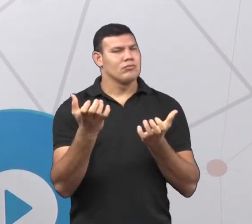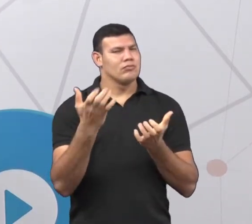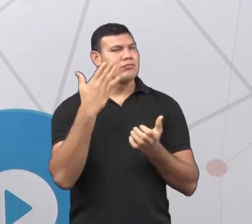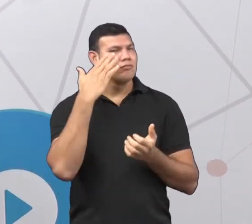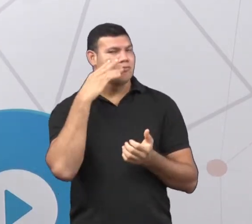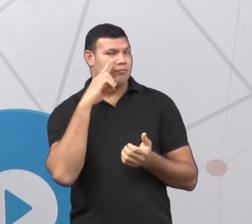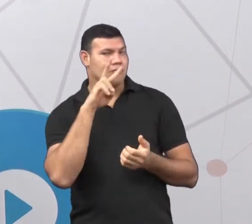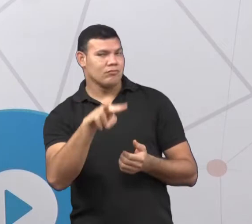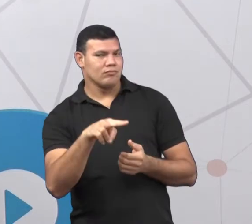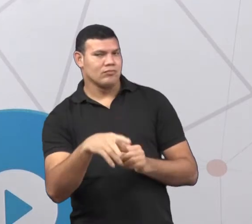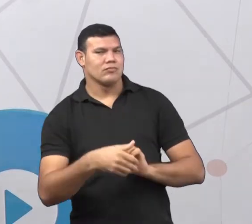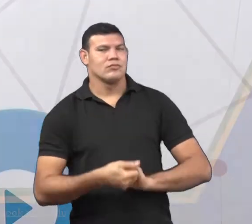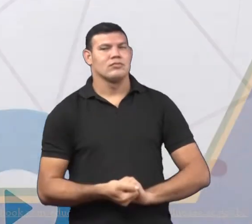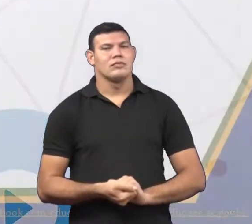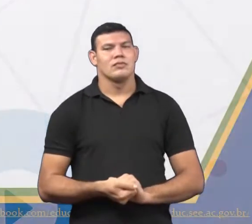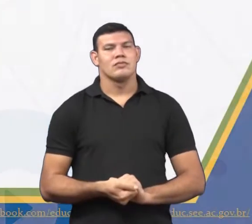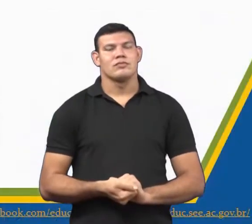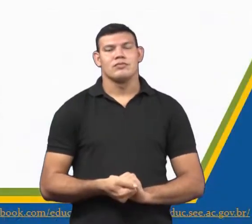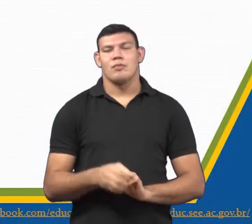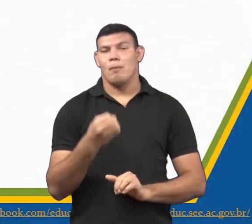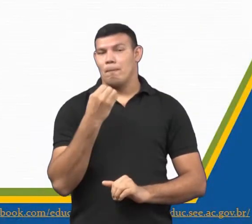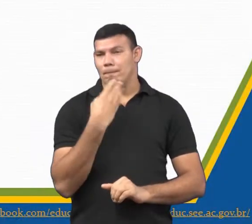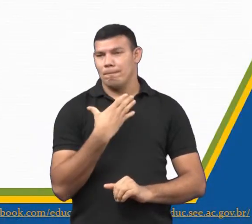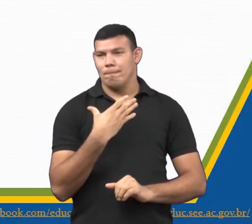então. Bueno,